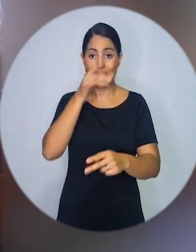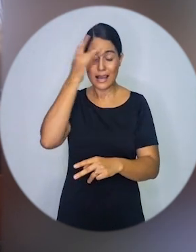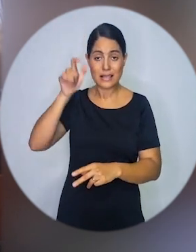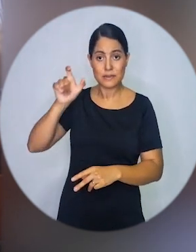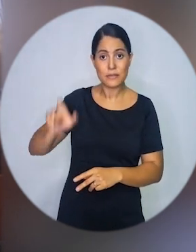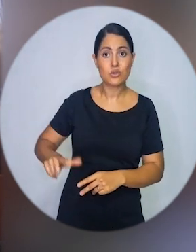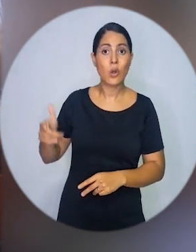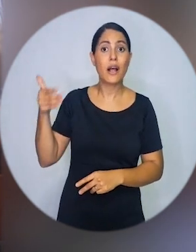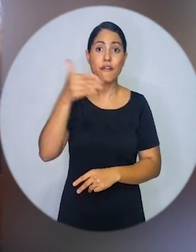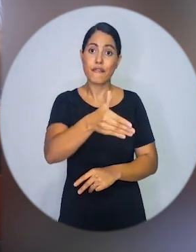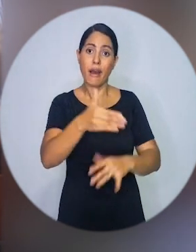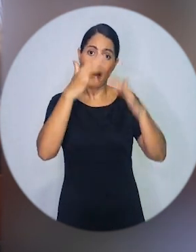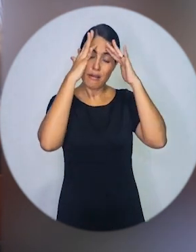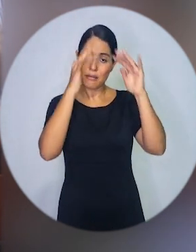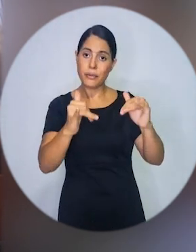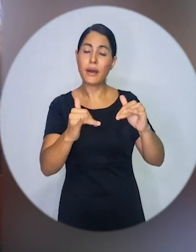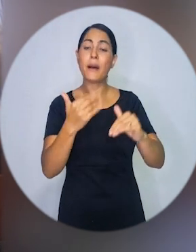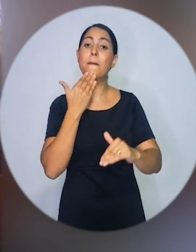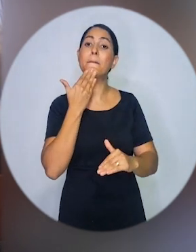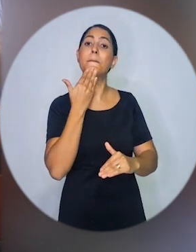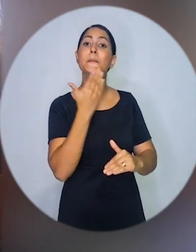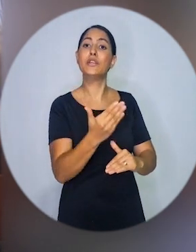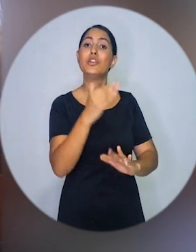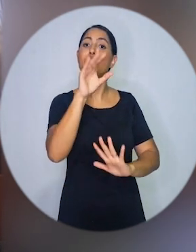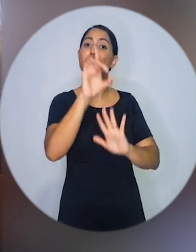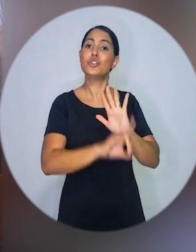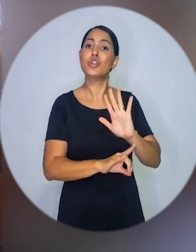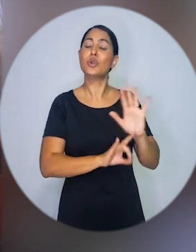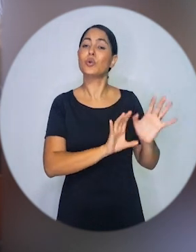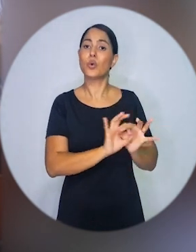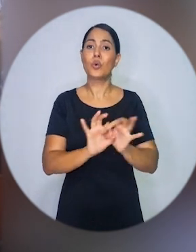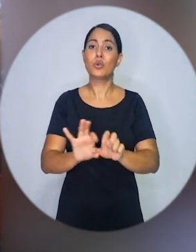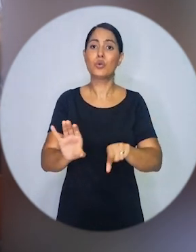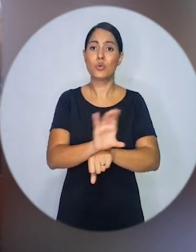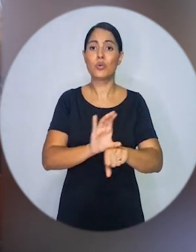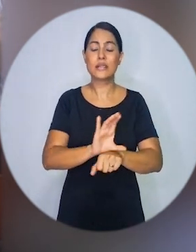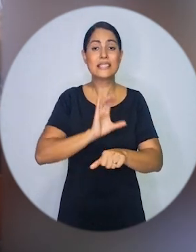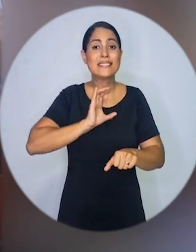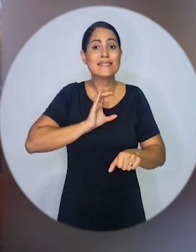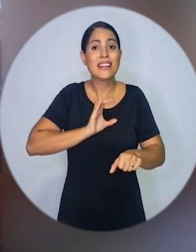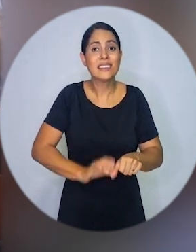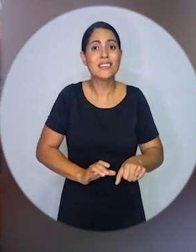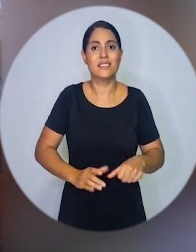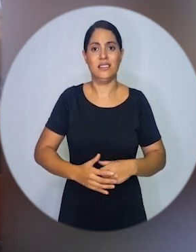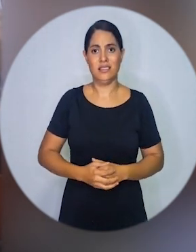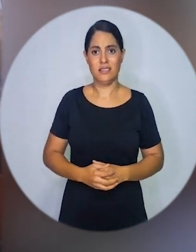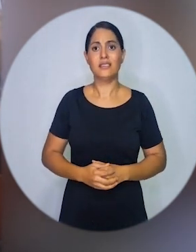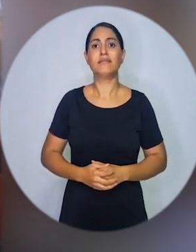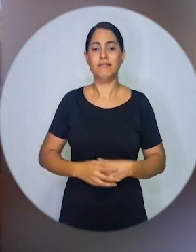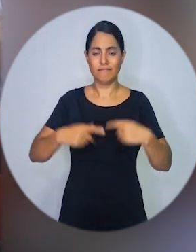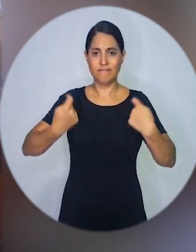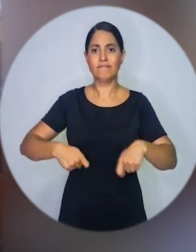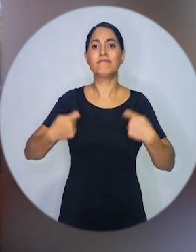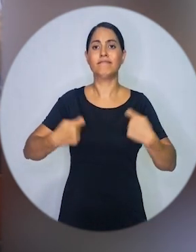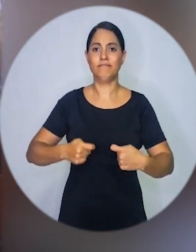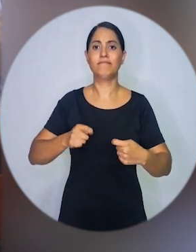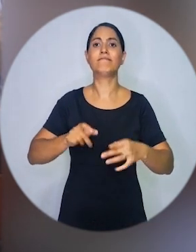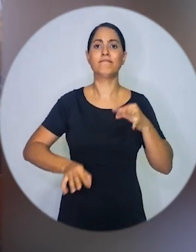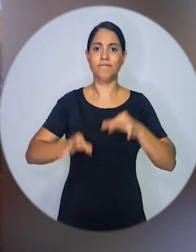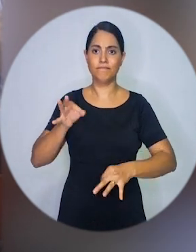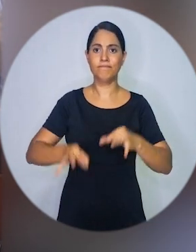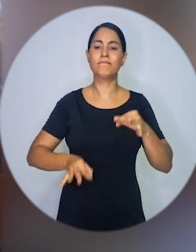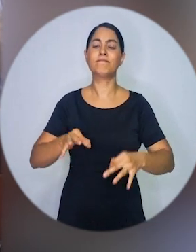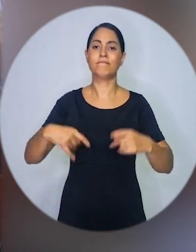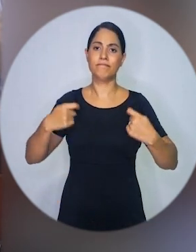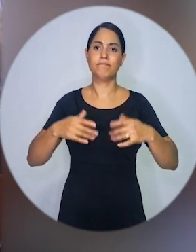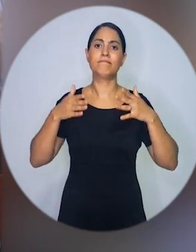amplificar os anseios dos jurisdicionados na condição de porta-voz constitucional da cidadania e